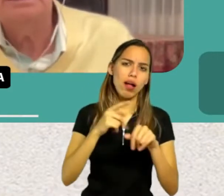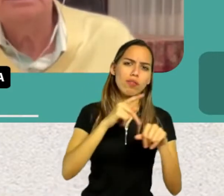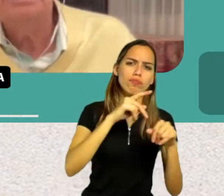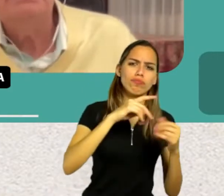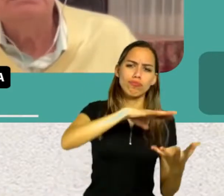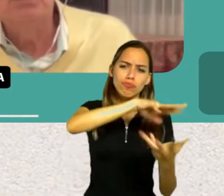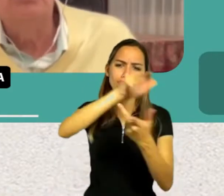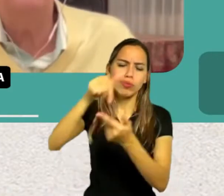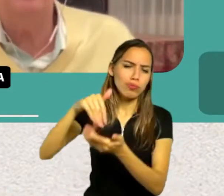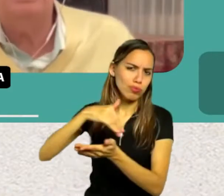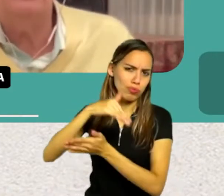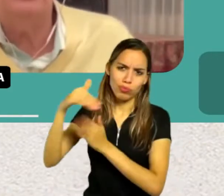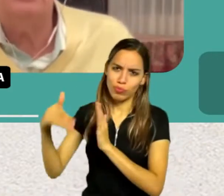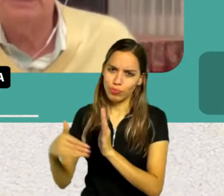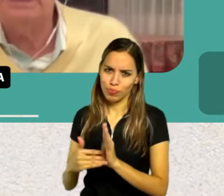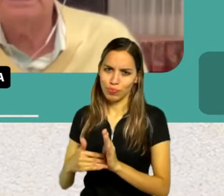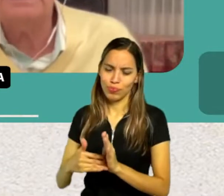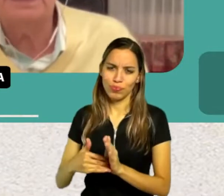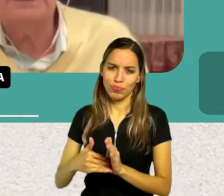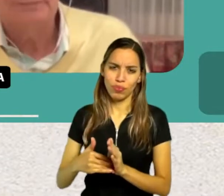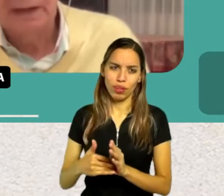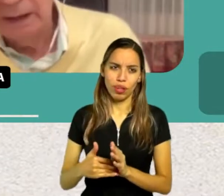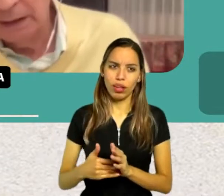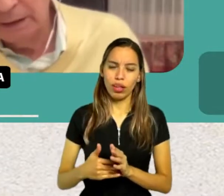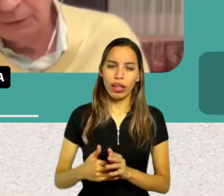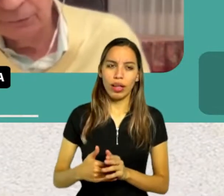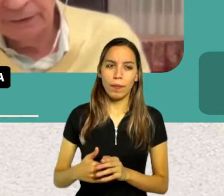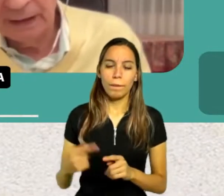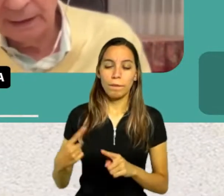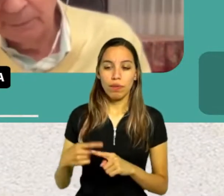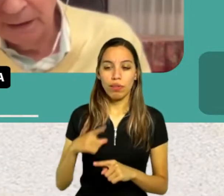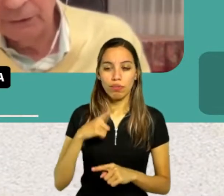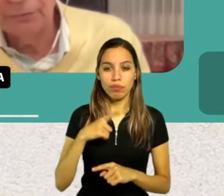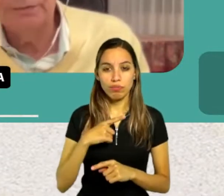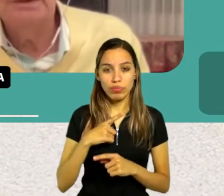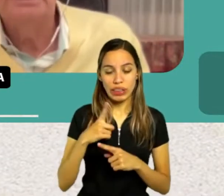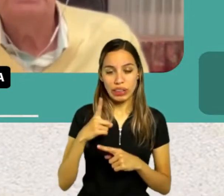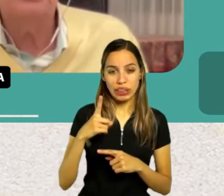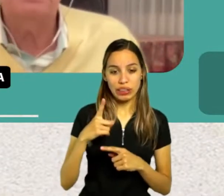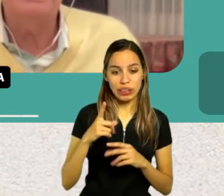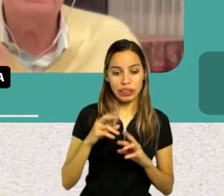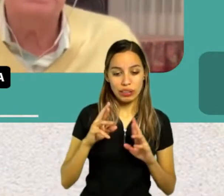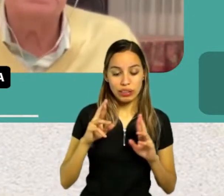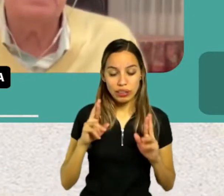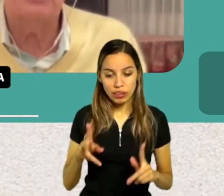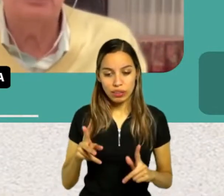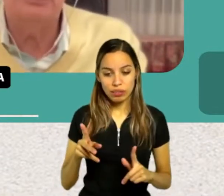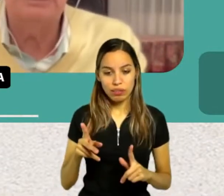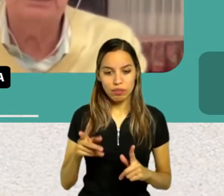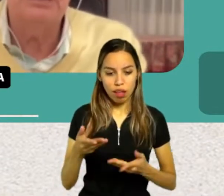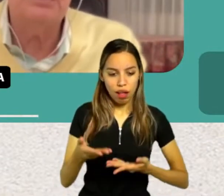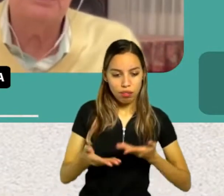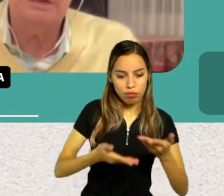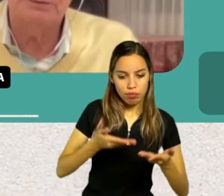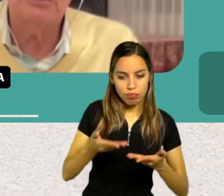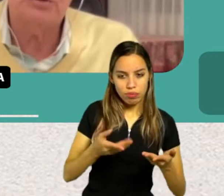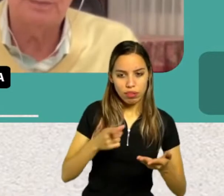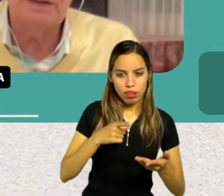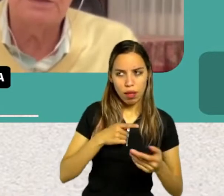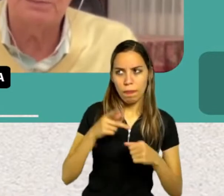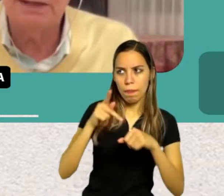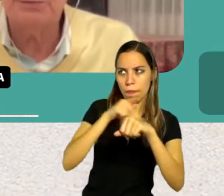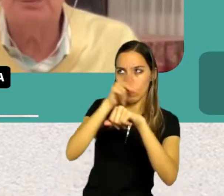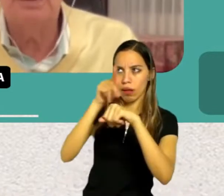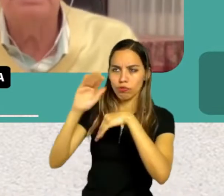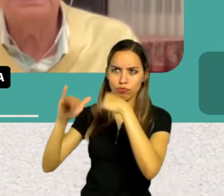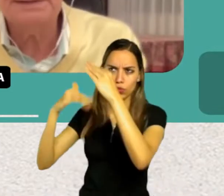degrau muito alto. A diferença entre o tratamento nos países desenvolvidos e o tratamento nos